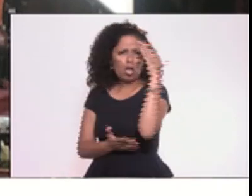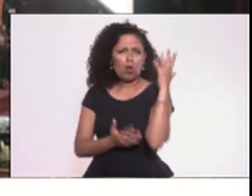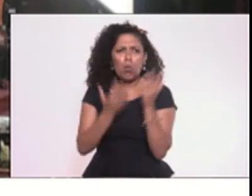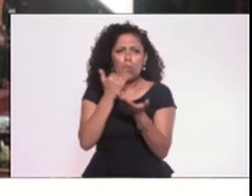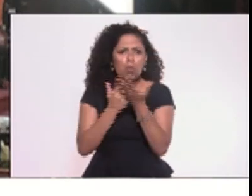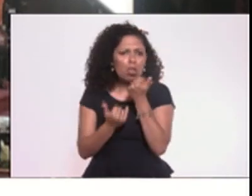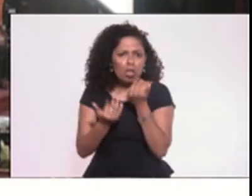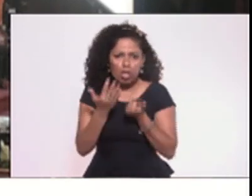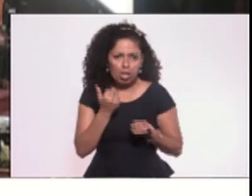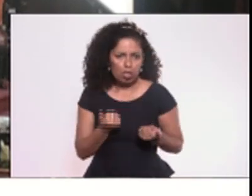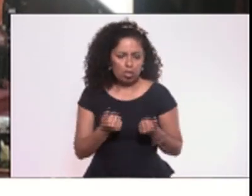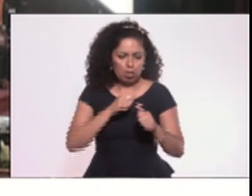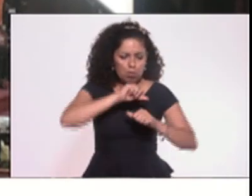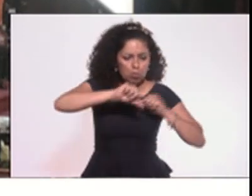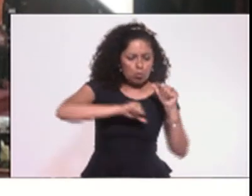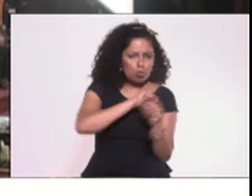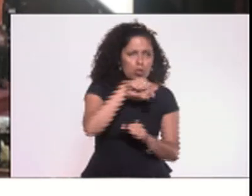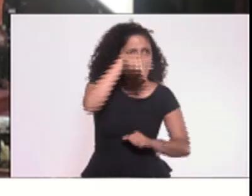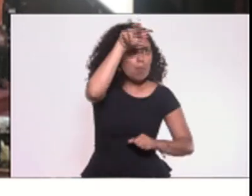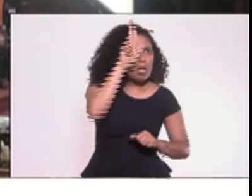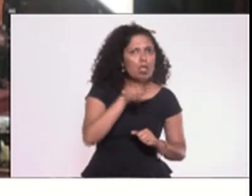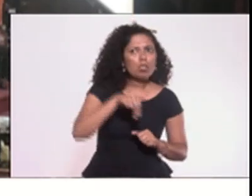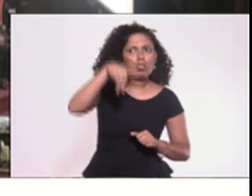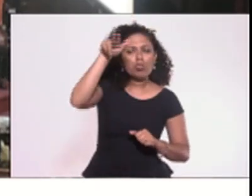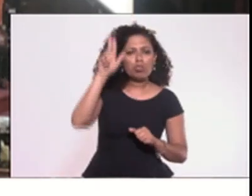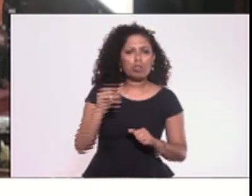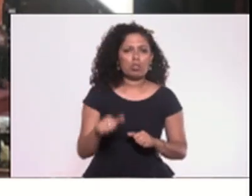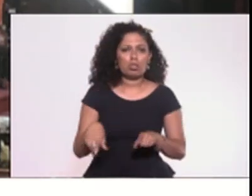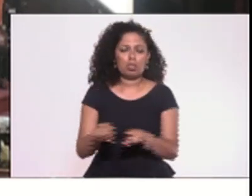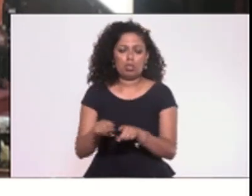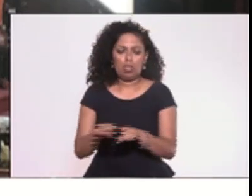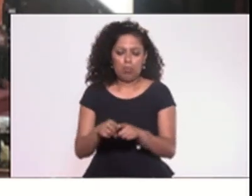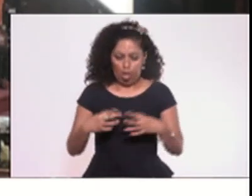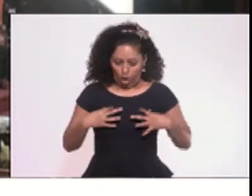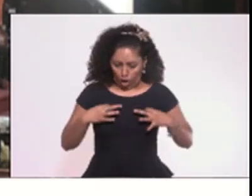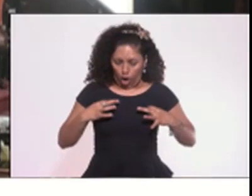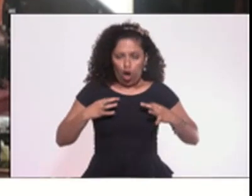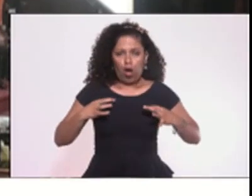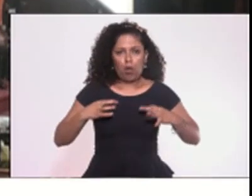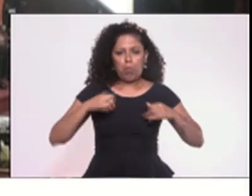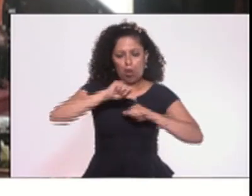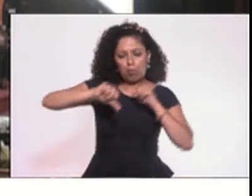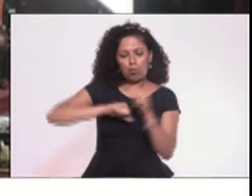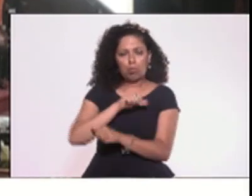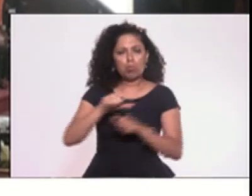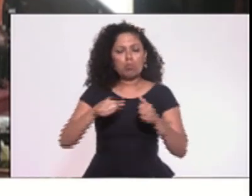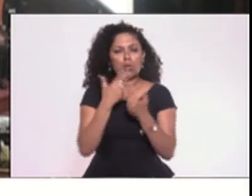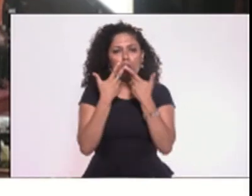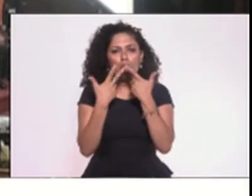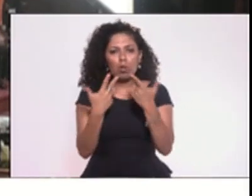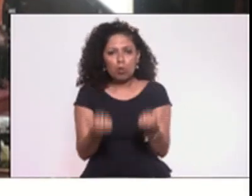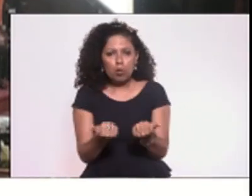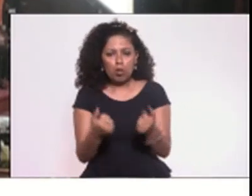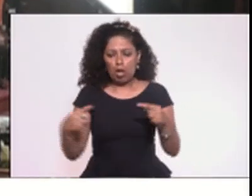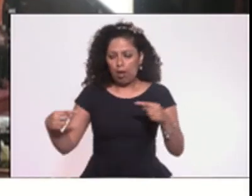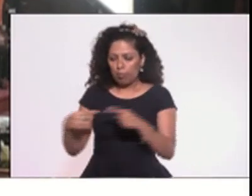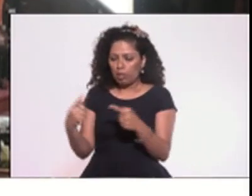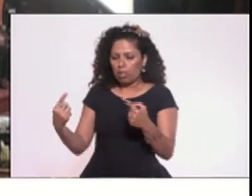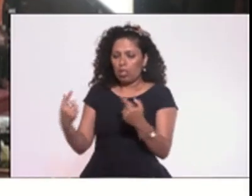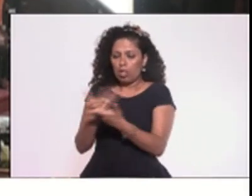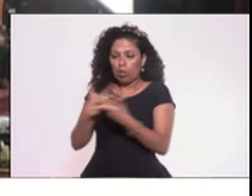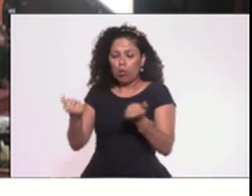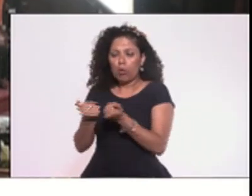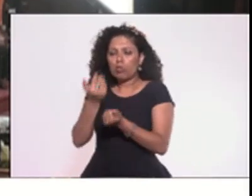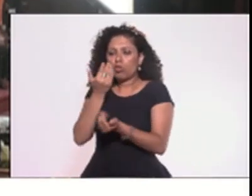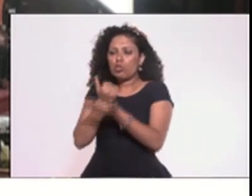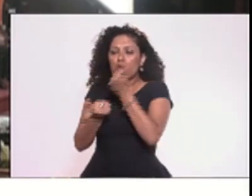beterraba, ok? A Jup também faz tingimento de tecidos a partir de restos de alface,